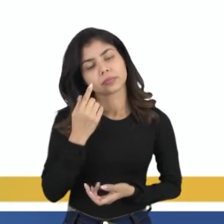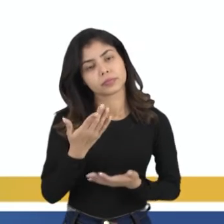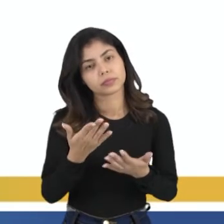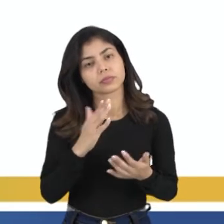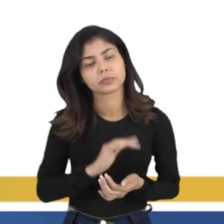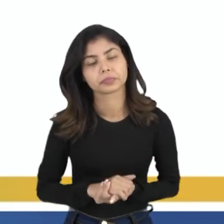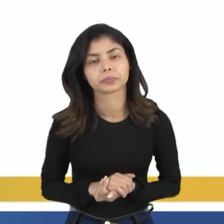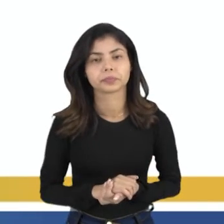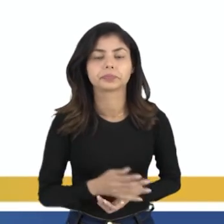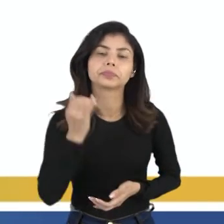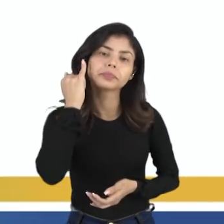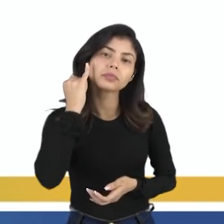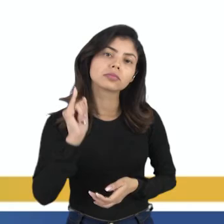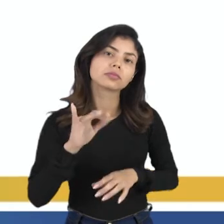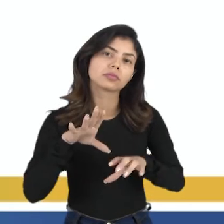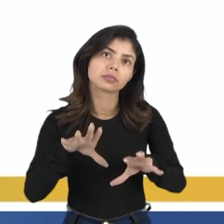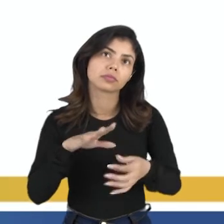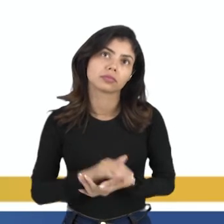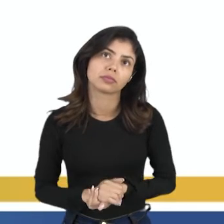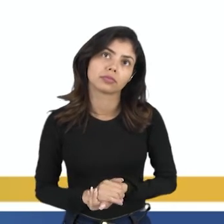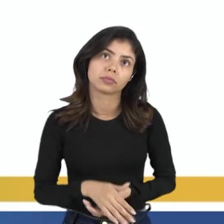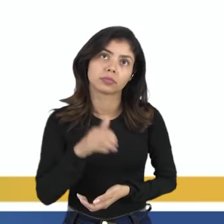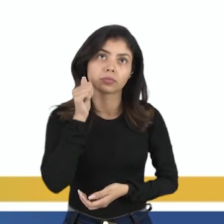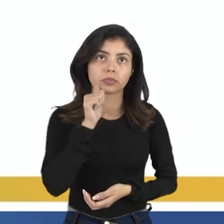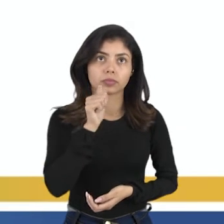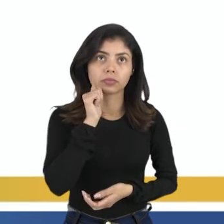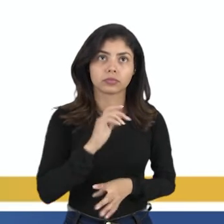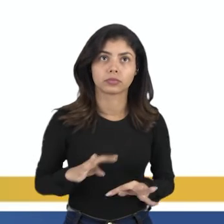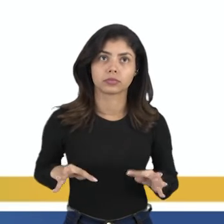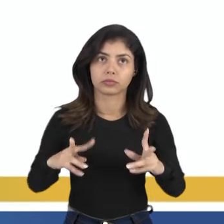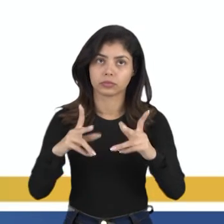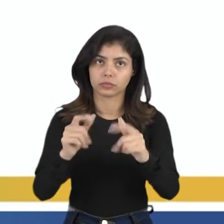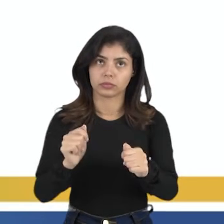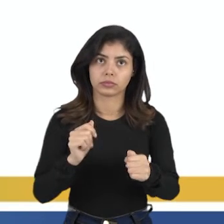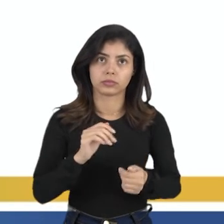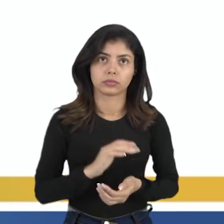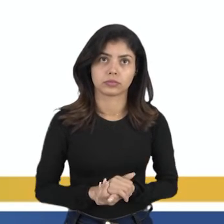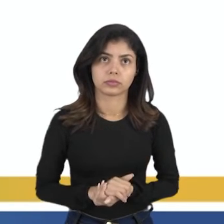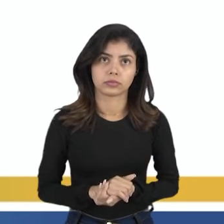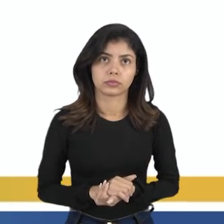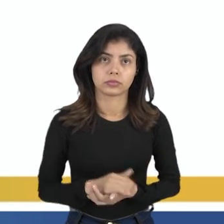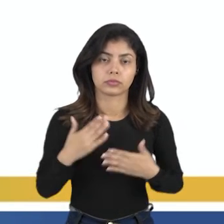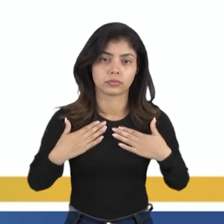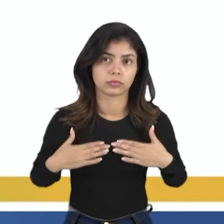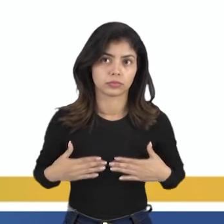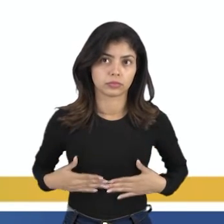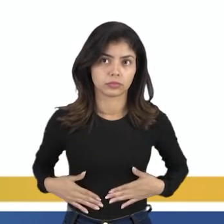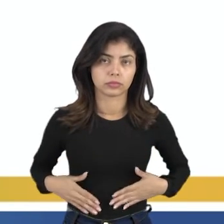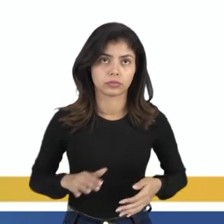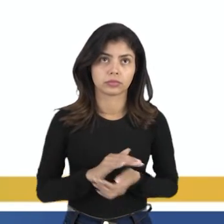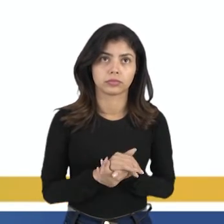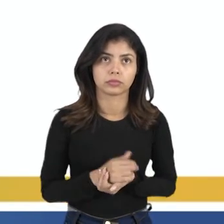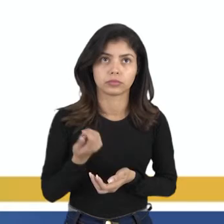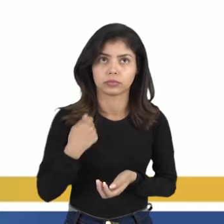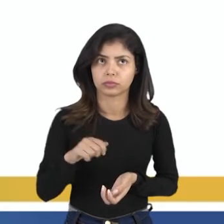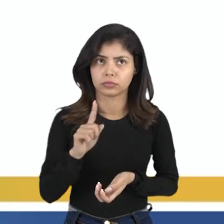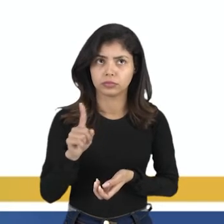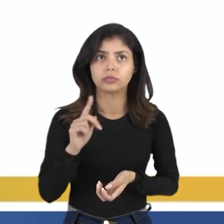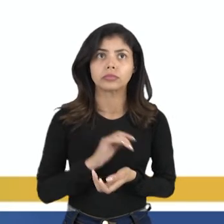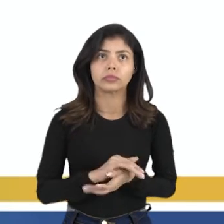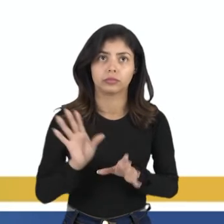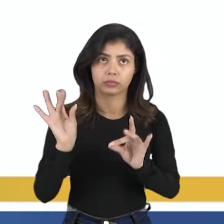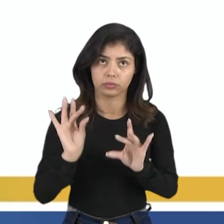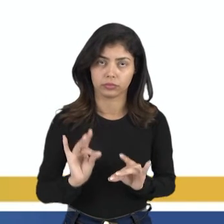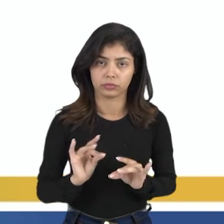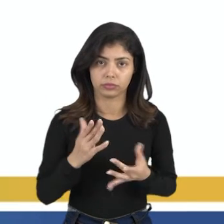observem que a ideia aí é colocar a mulher em todos os seus formatos, sem que a gente precise virar